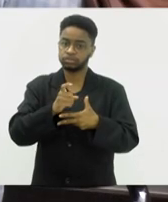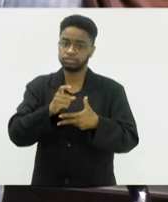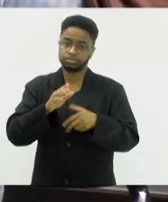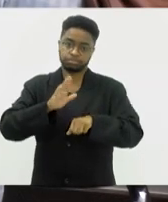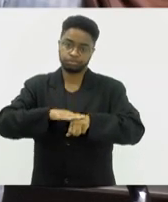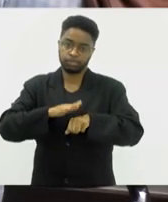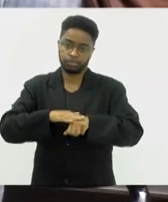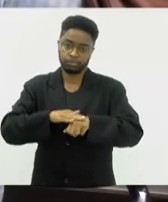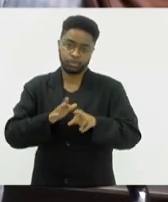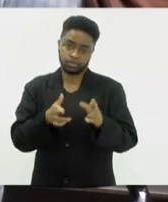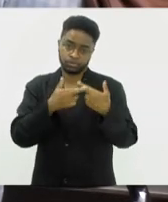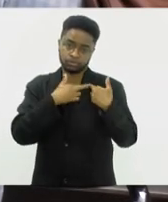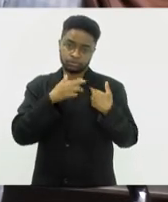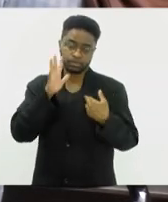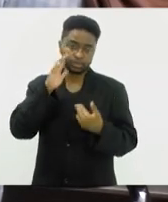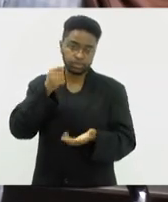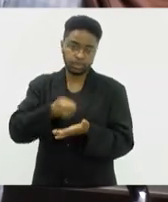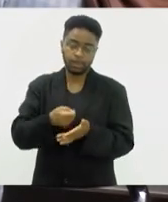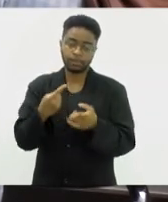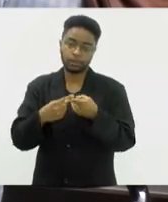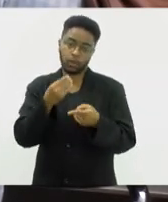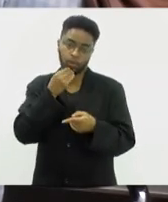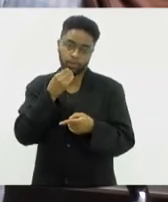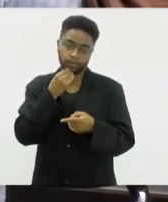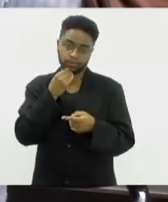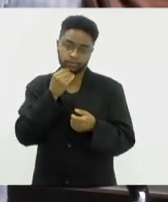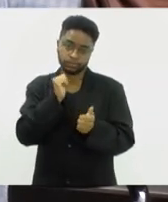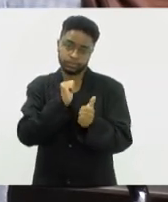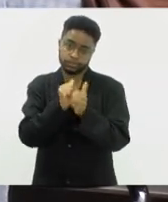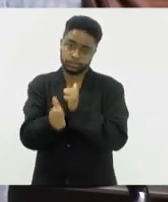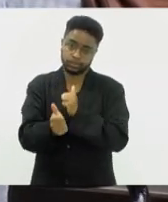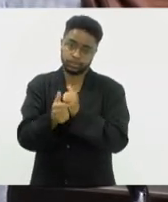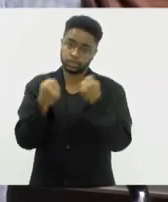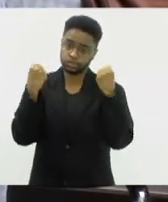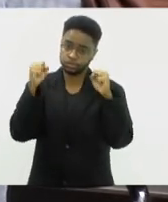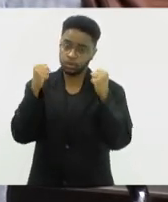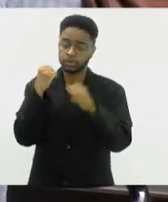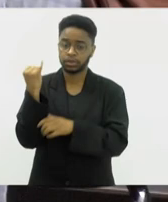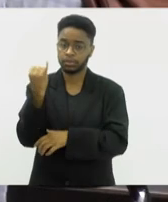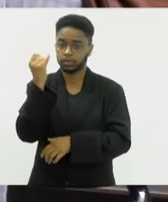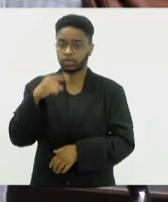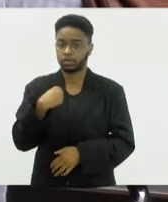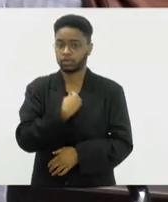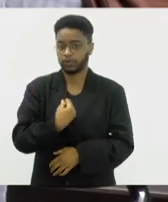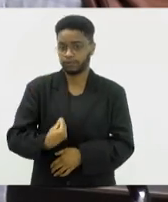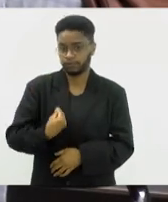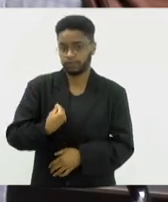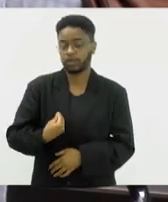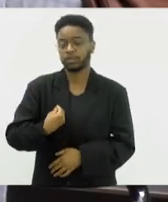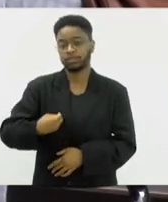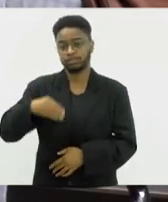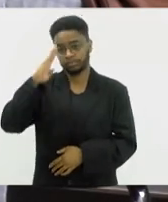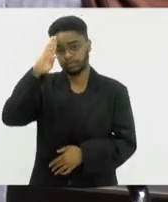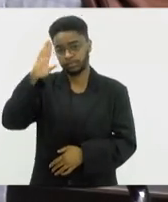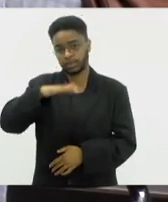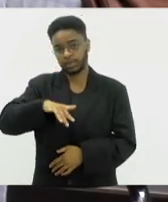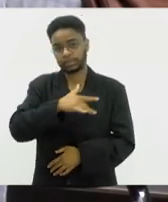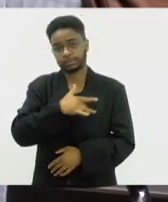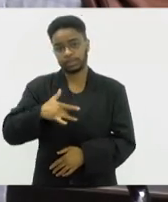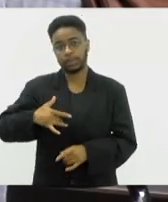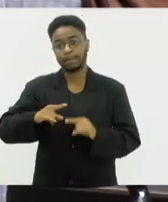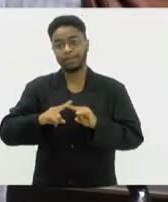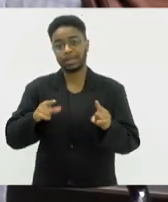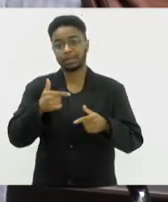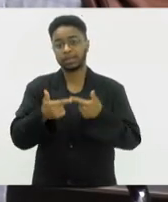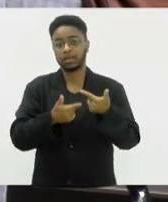classificação. Que, obviamente, a prática esportiva é importante para a nossa vida, é fundamental para a nossa saúde, mas os serviços